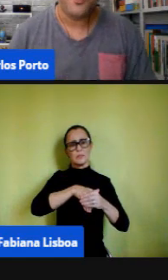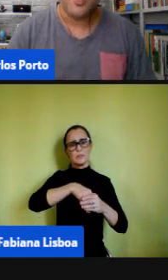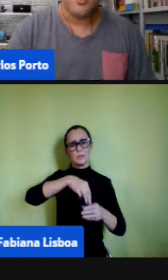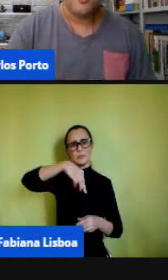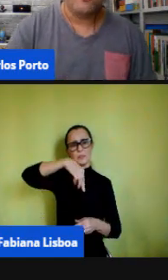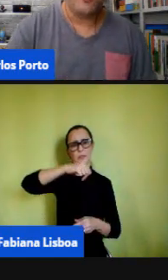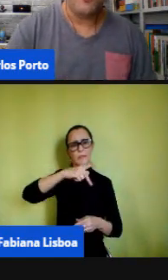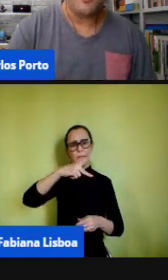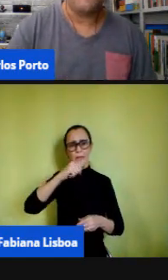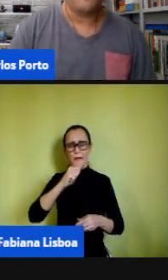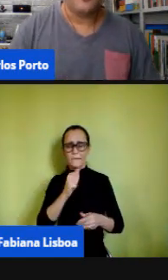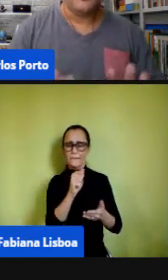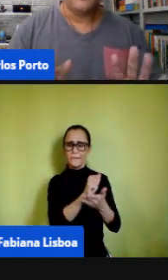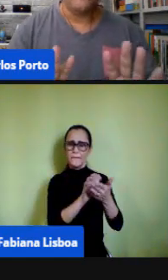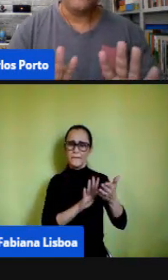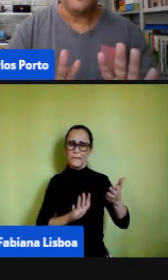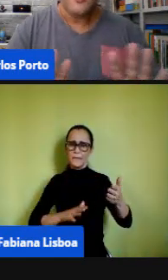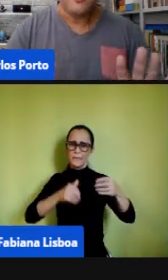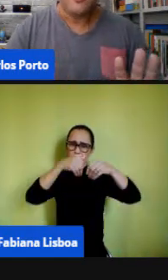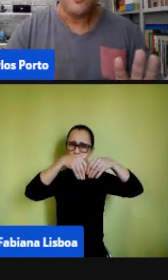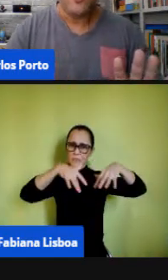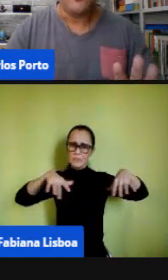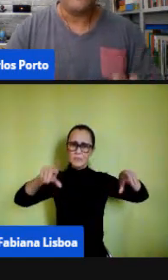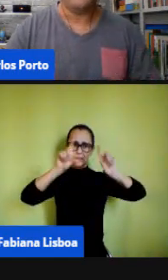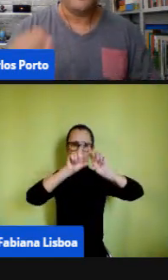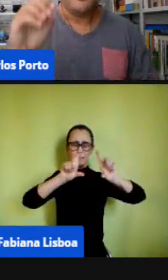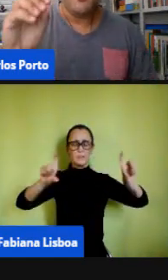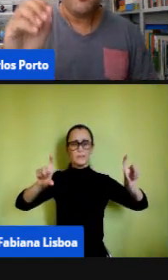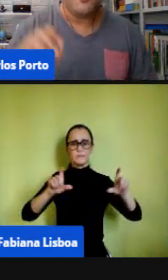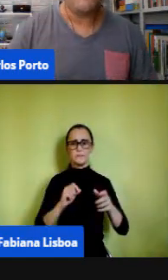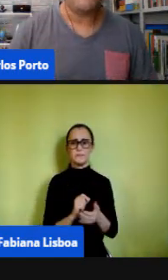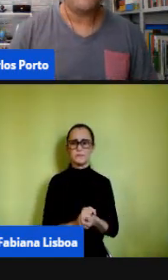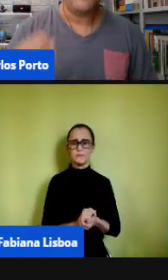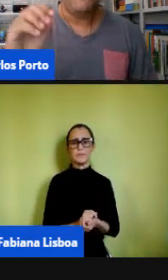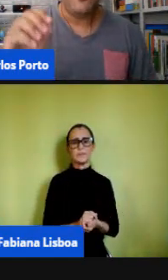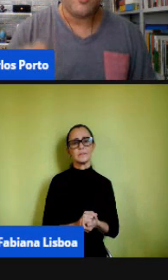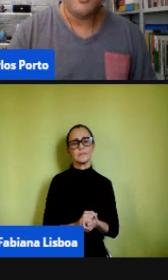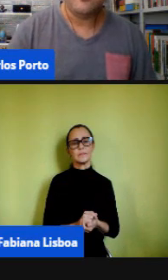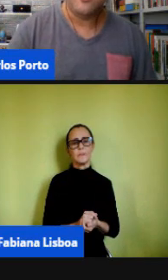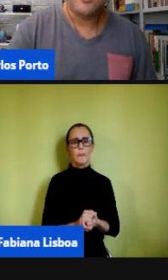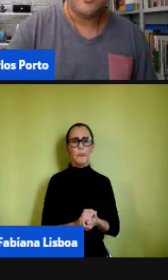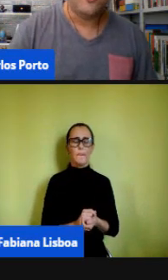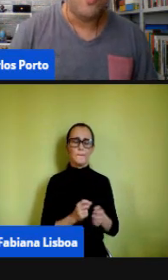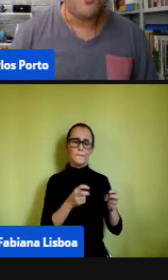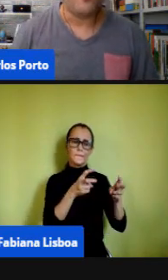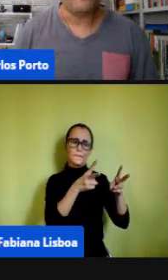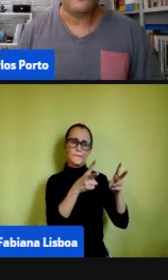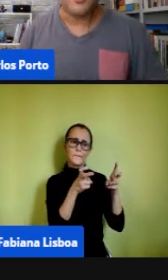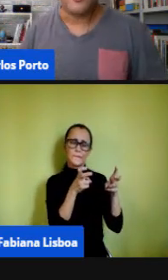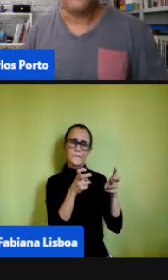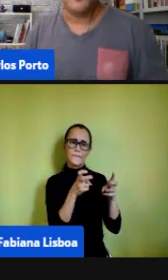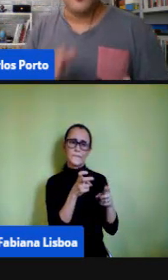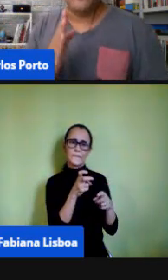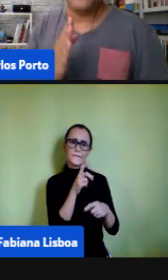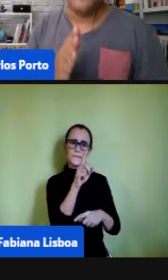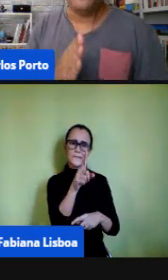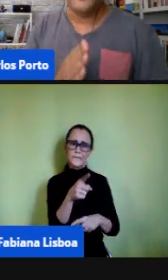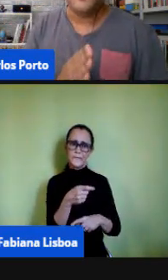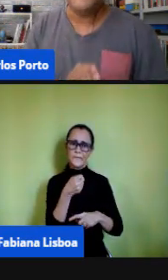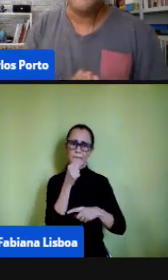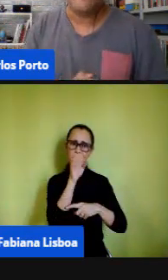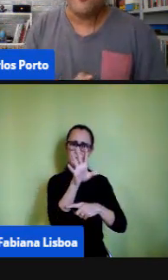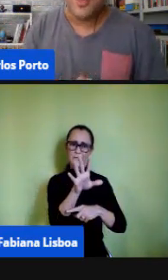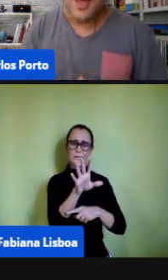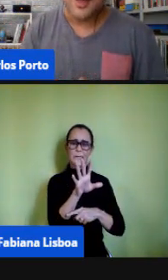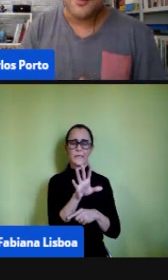ok? Muito bem. Então, nesse sentido, perceba e visualize no próximo slide. Nós temos